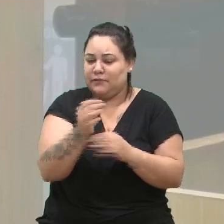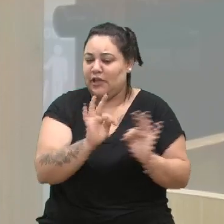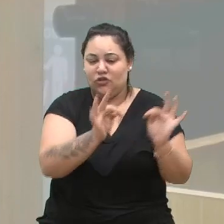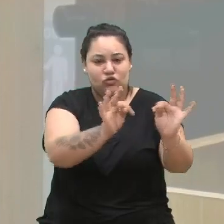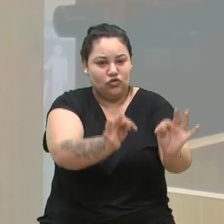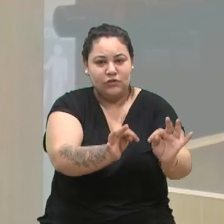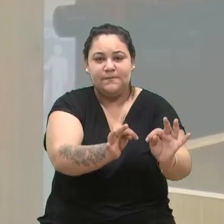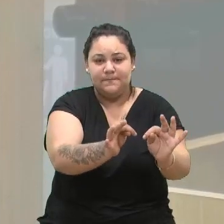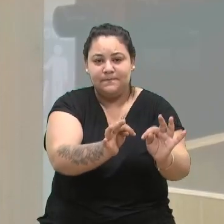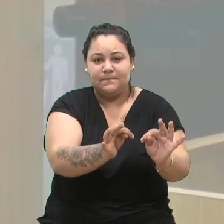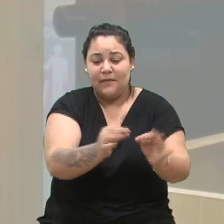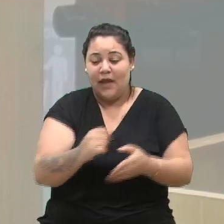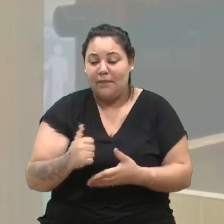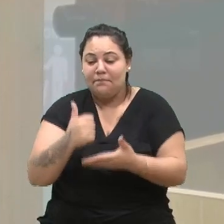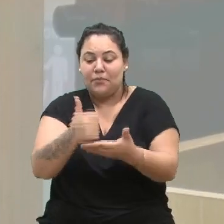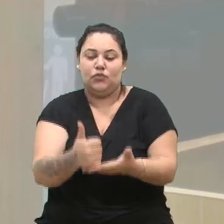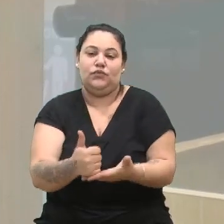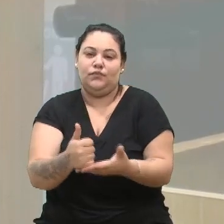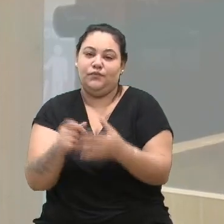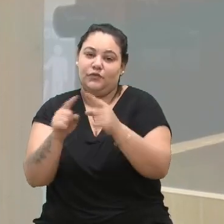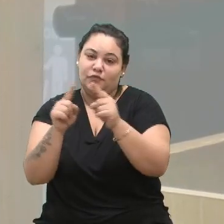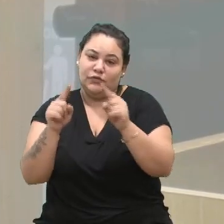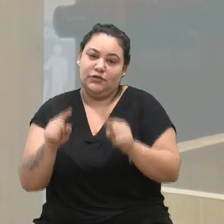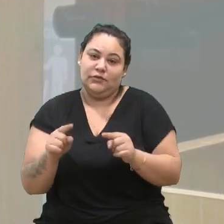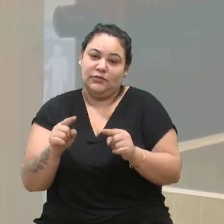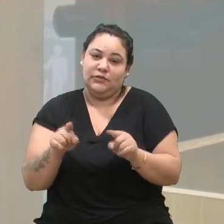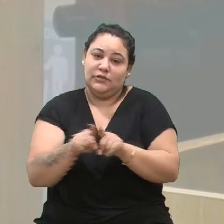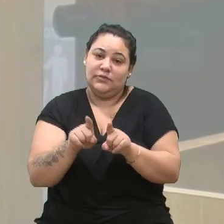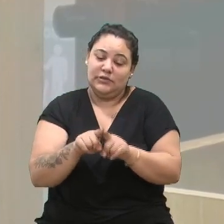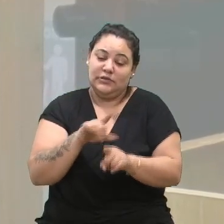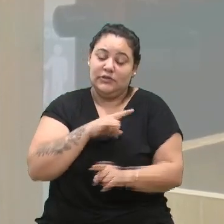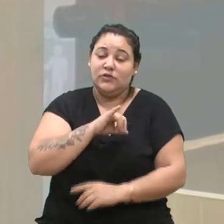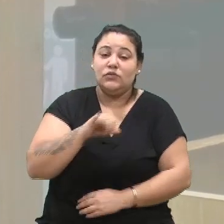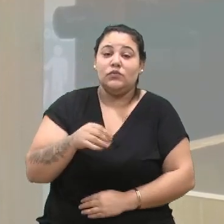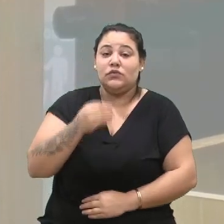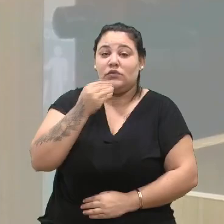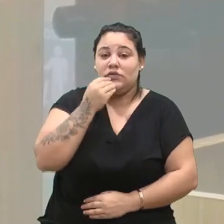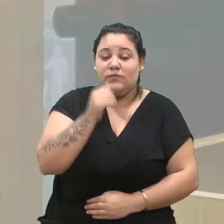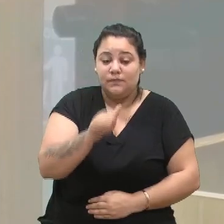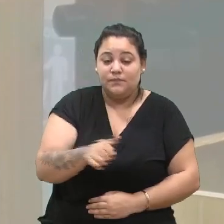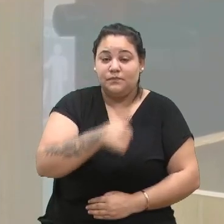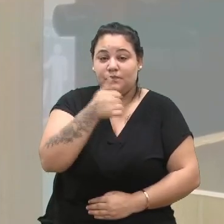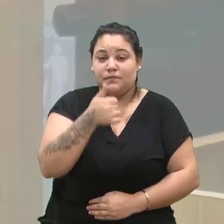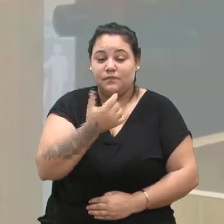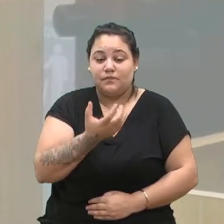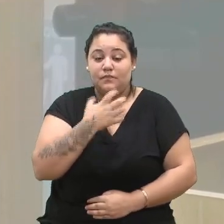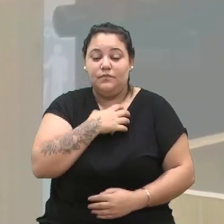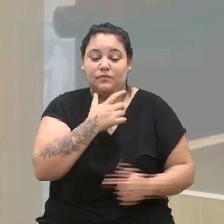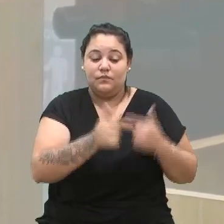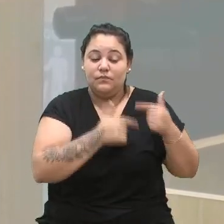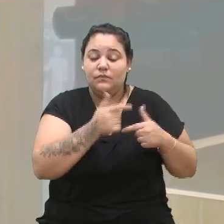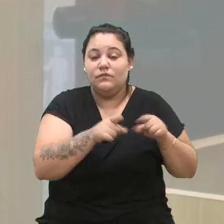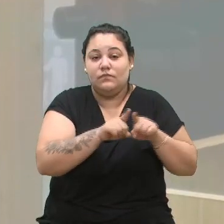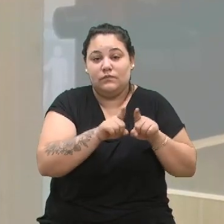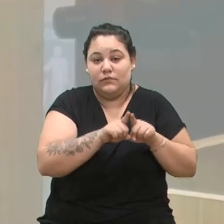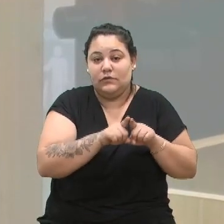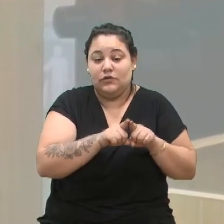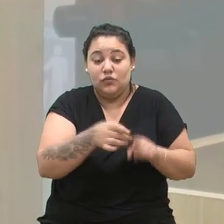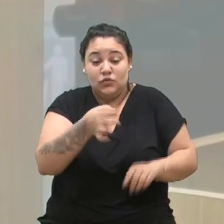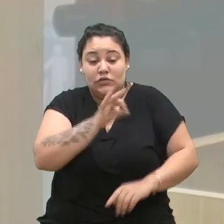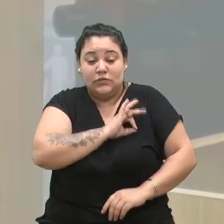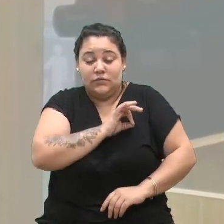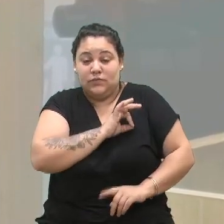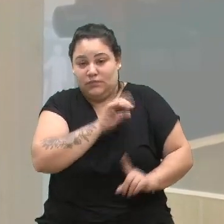que deem a oportunidade e uma melhor condição de trabalho para o policial